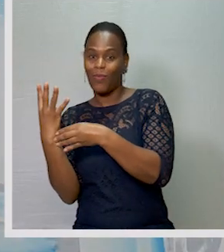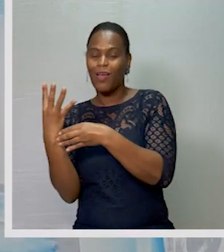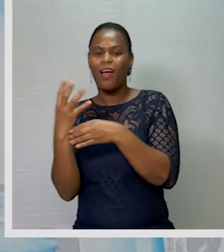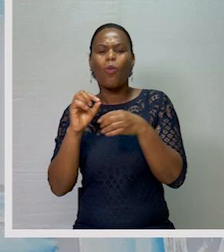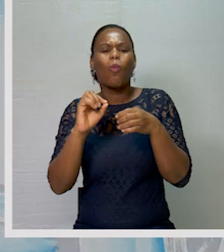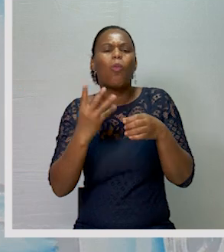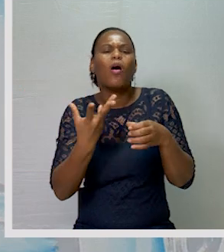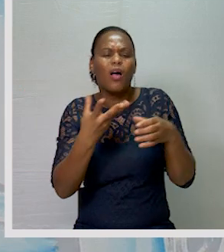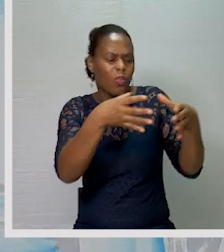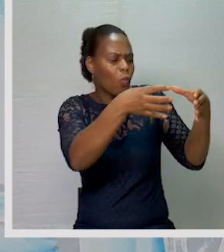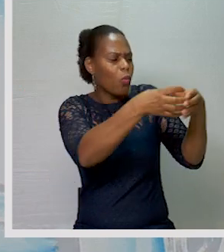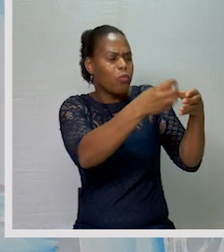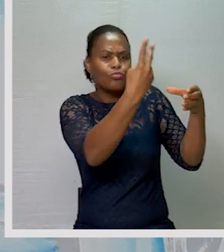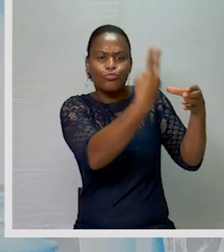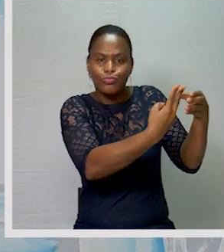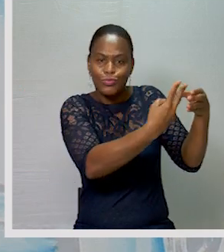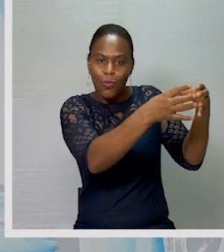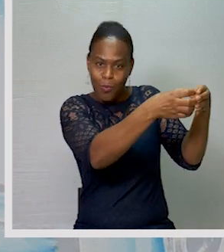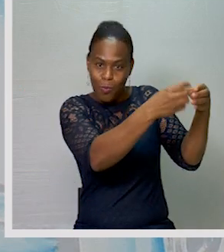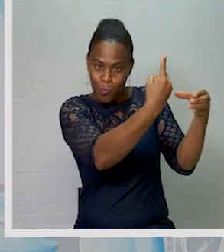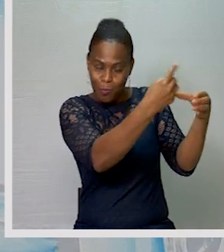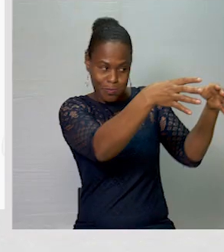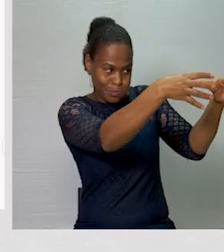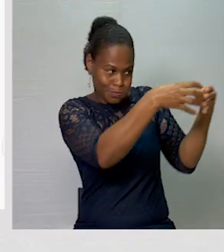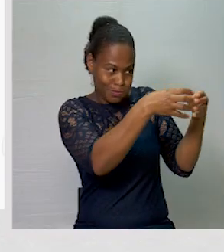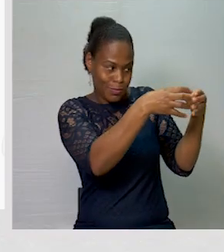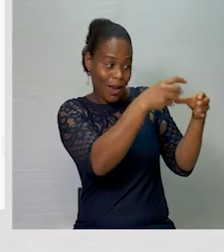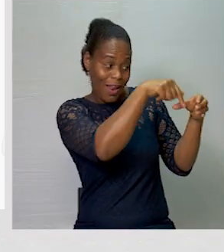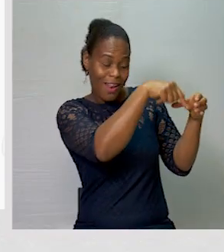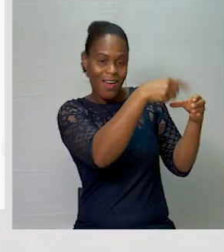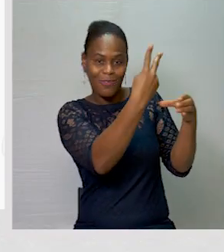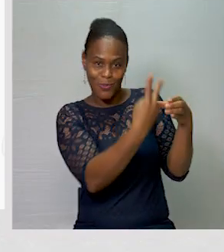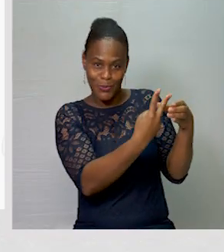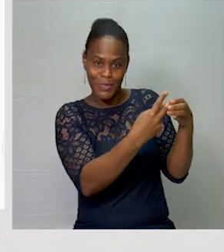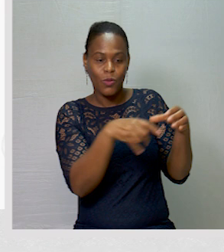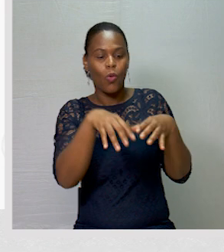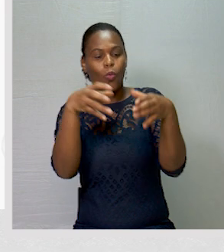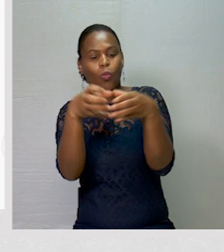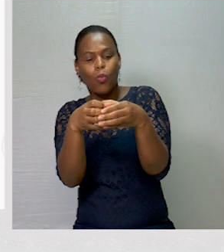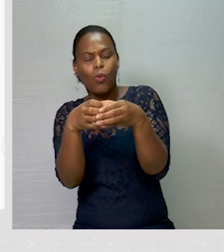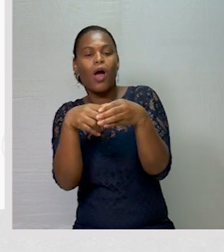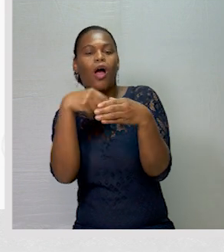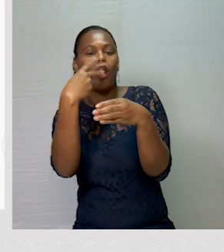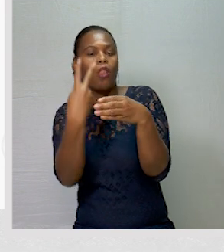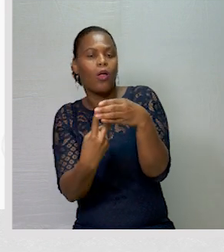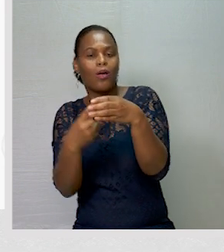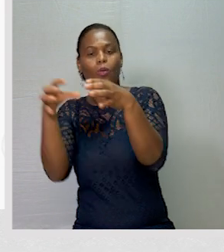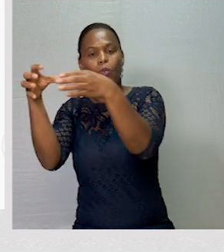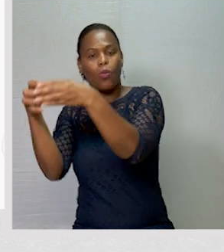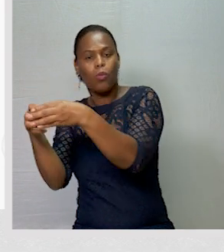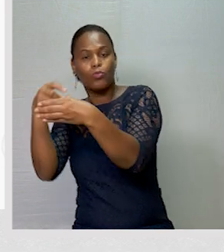quantos grupos é que formamos? Quantos grupos de 2 mangas? Muito bem, nós